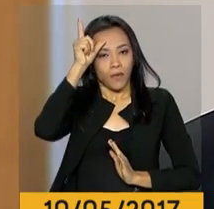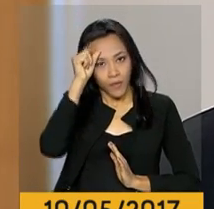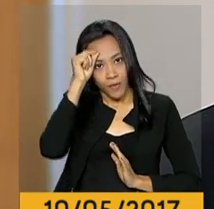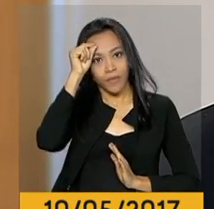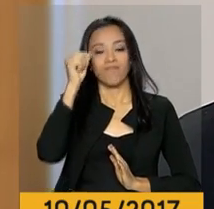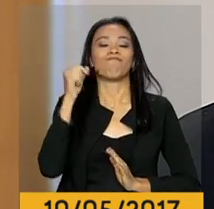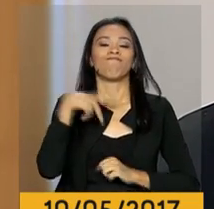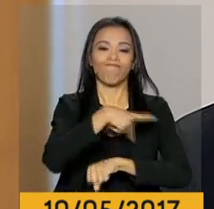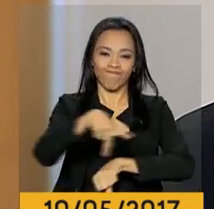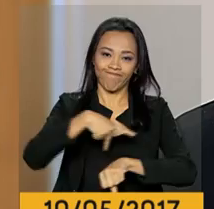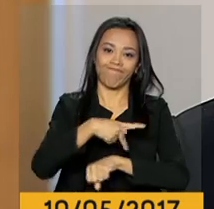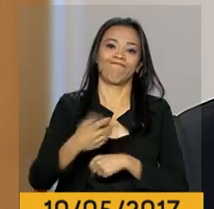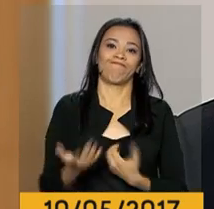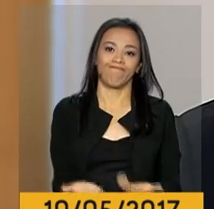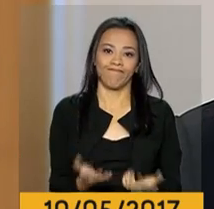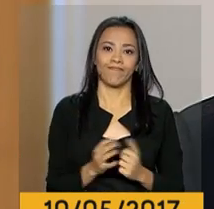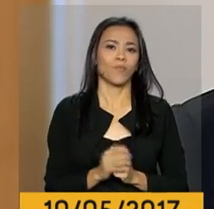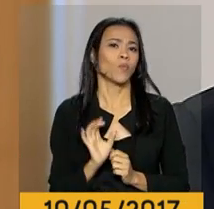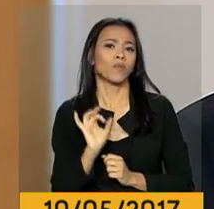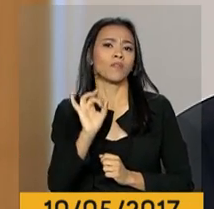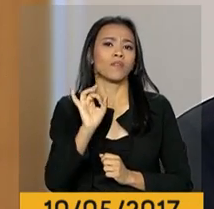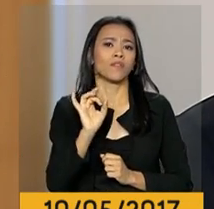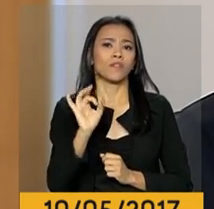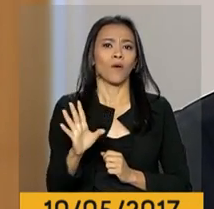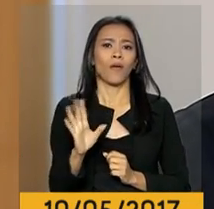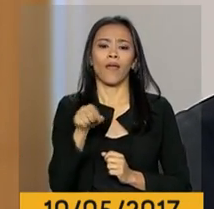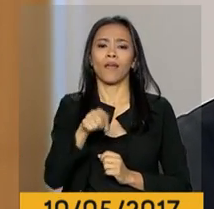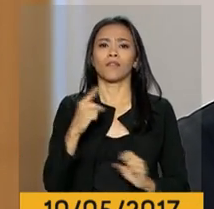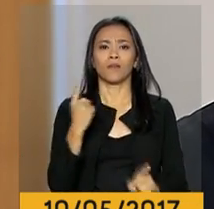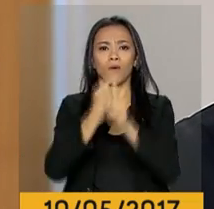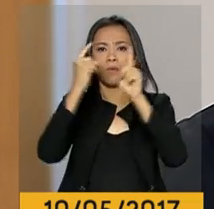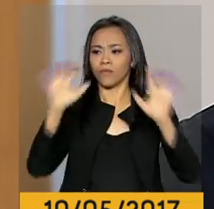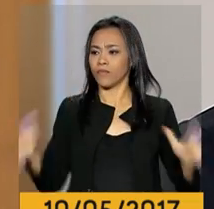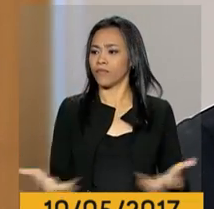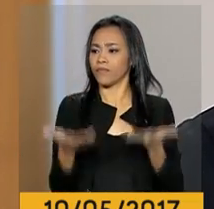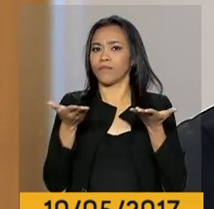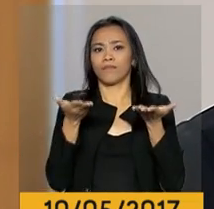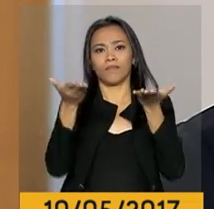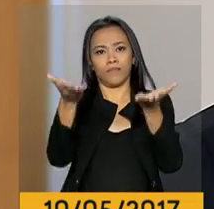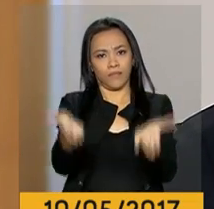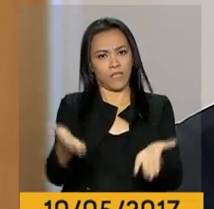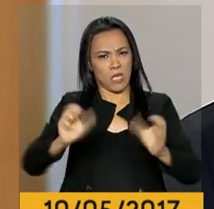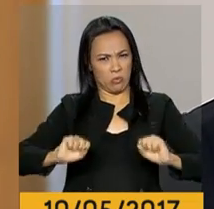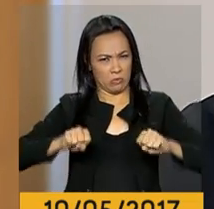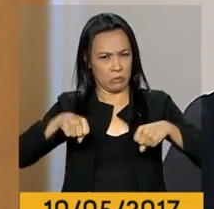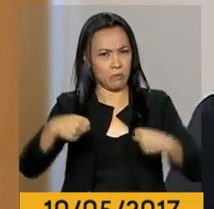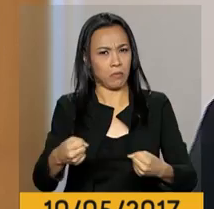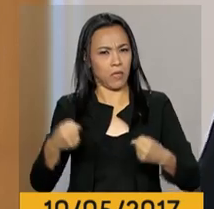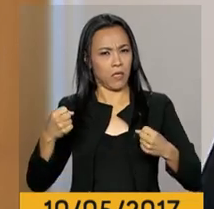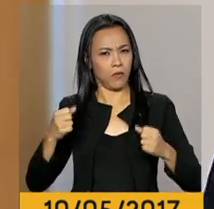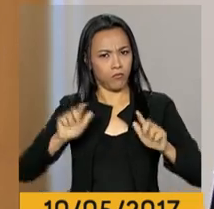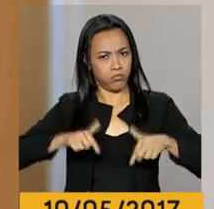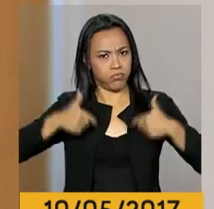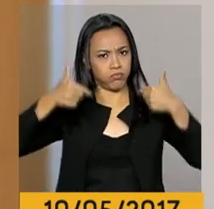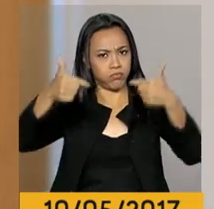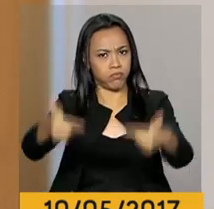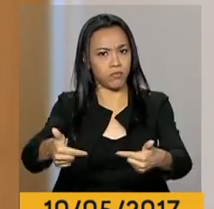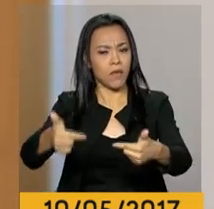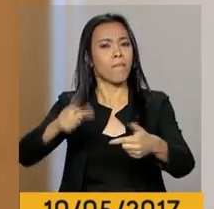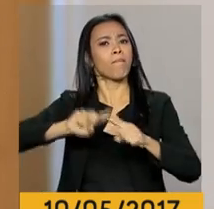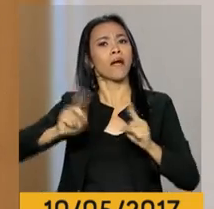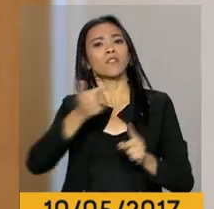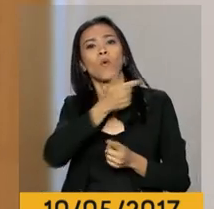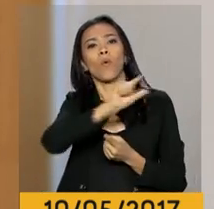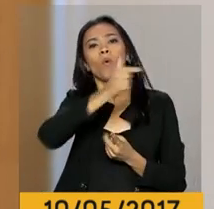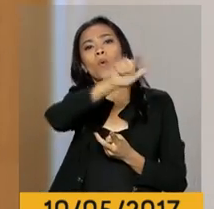é apenas eh este ato que gera o desempenho maior e mais efetivo da economia mas vários